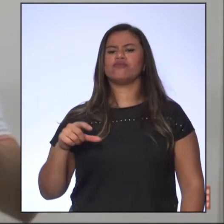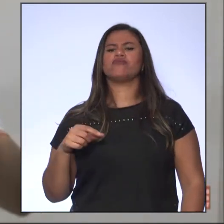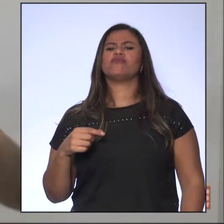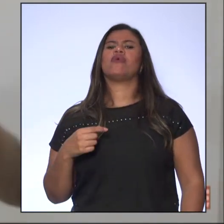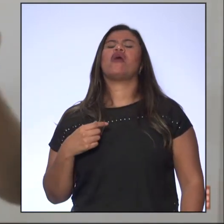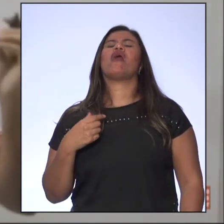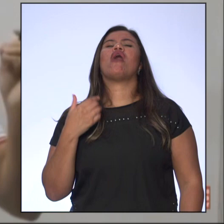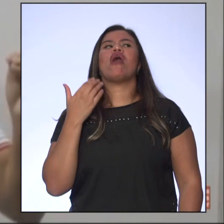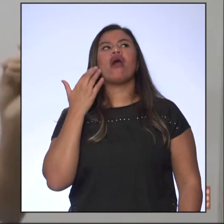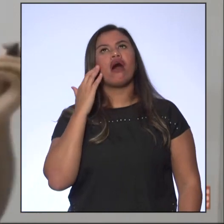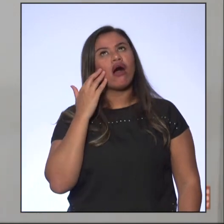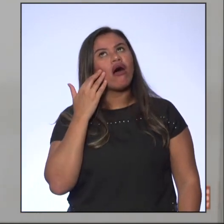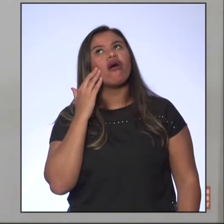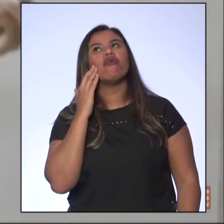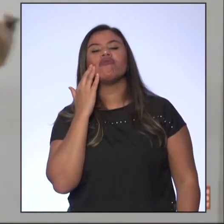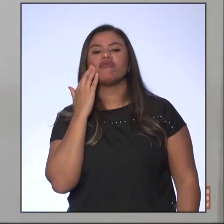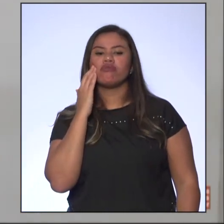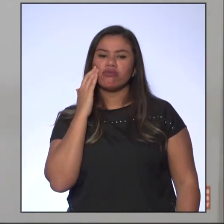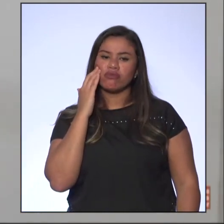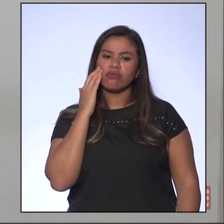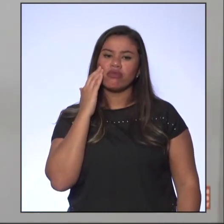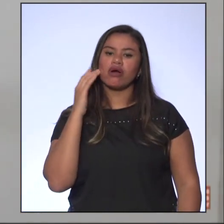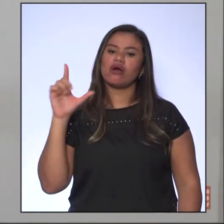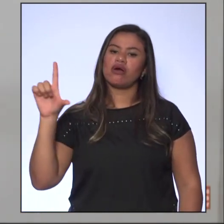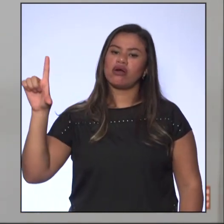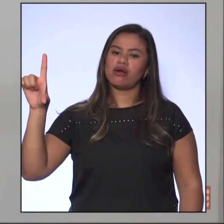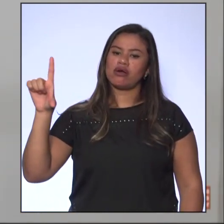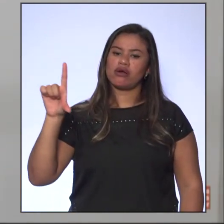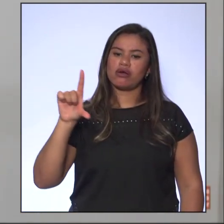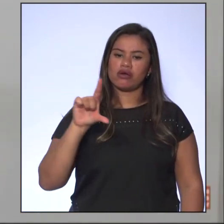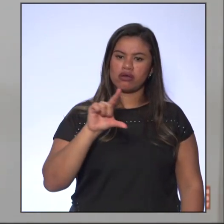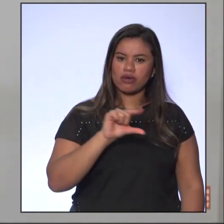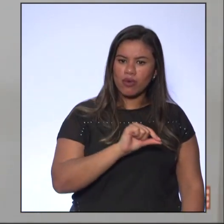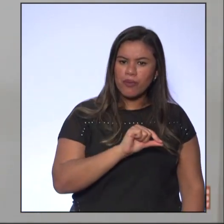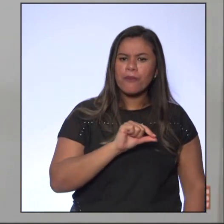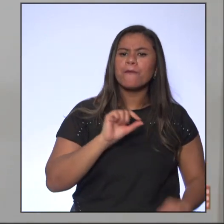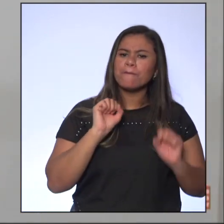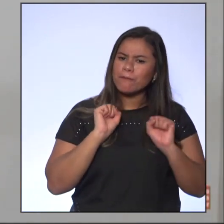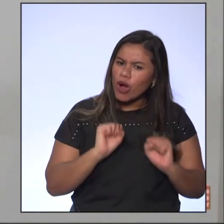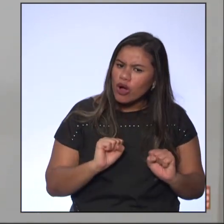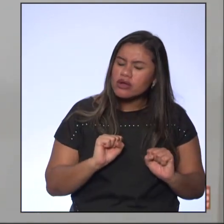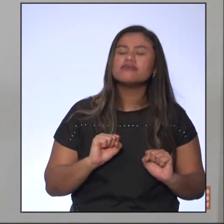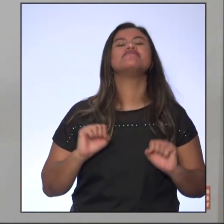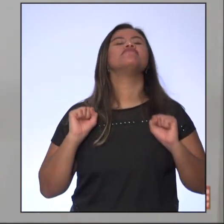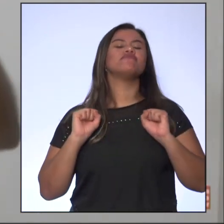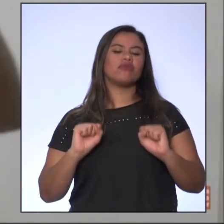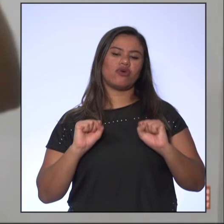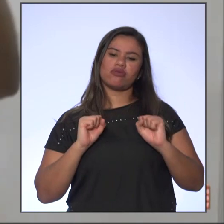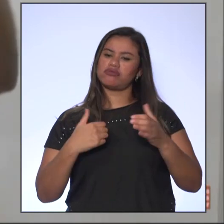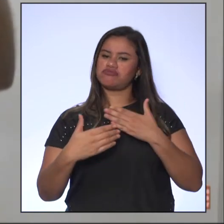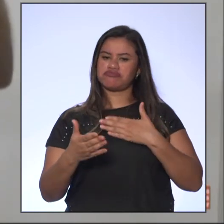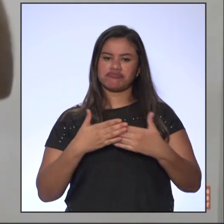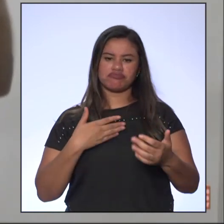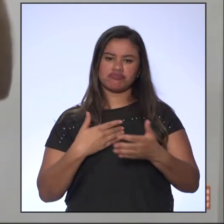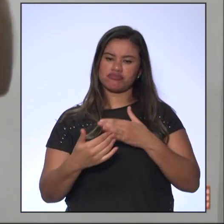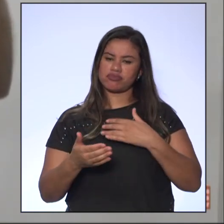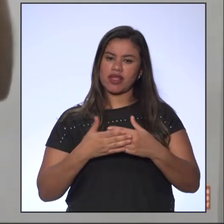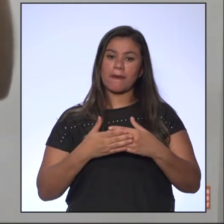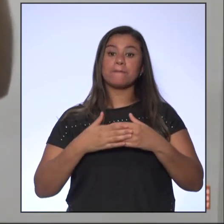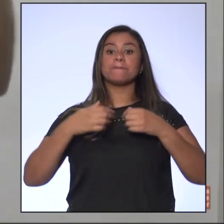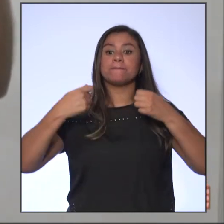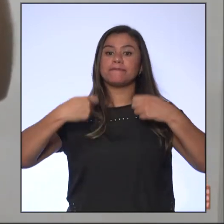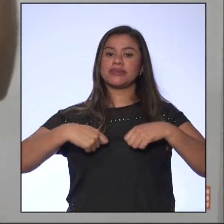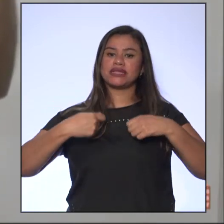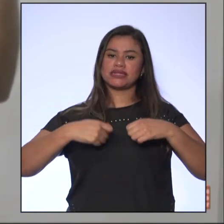Ah, eu escutei falar que pode ser do maior para o menor. Pode, não importa. Mas vamos condicionar aqui que é organizar